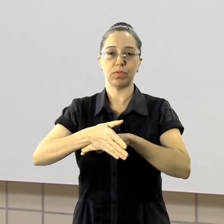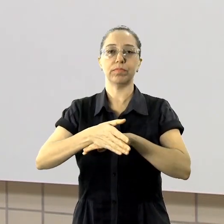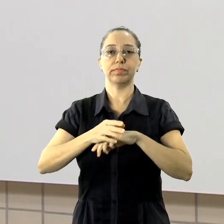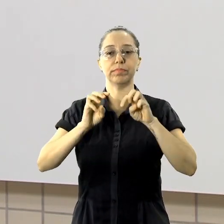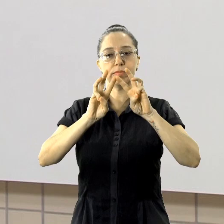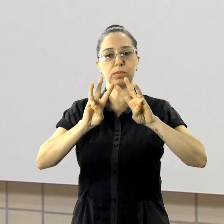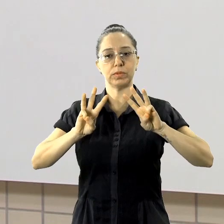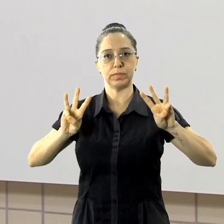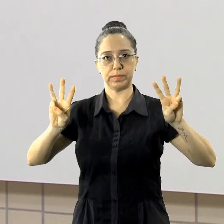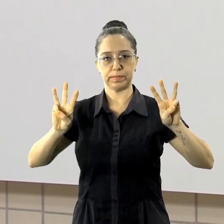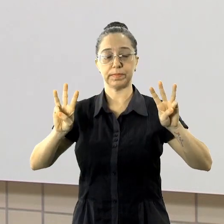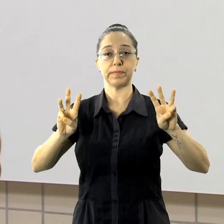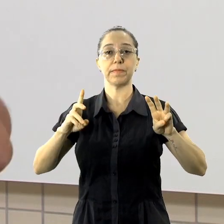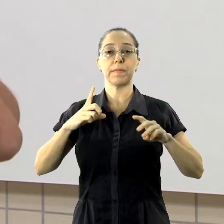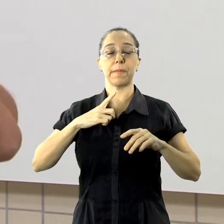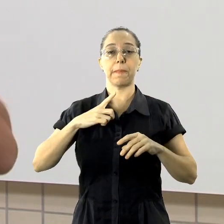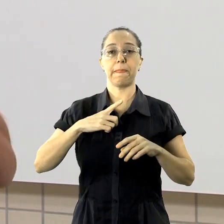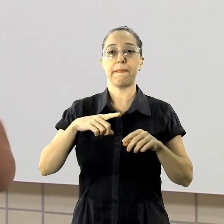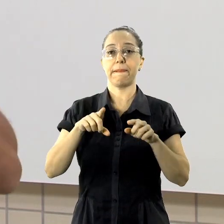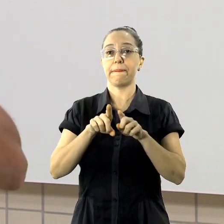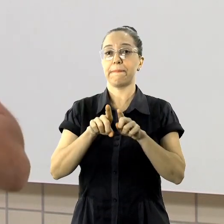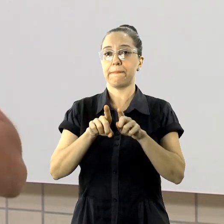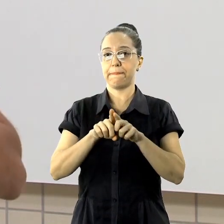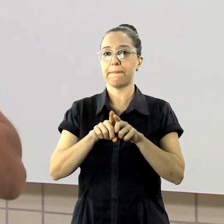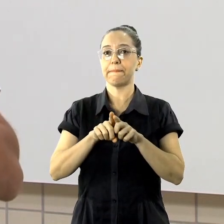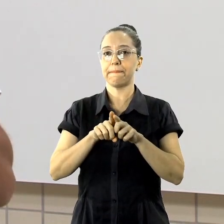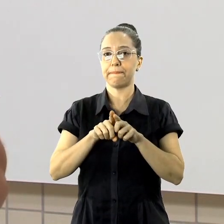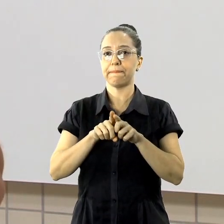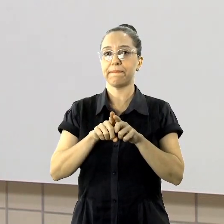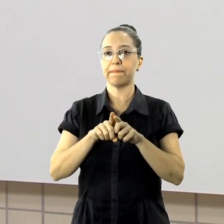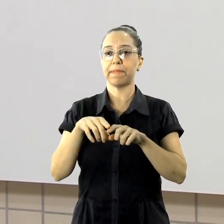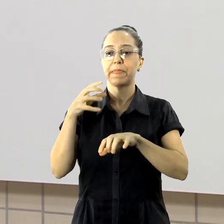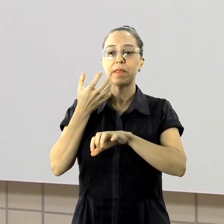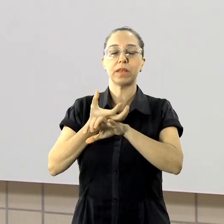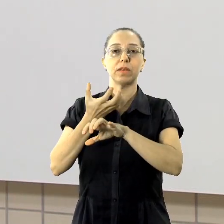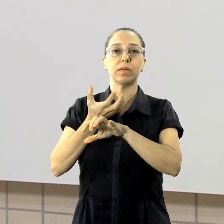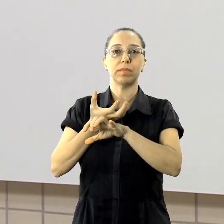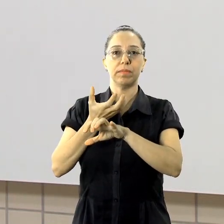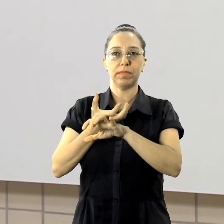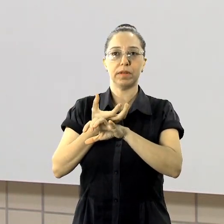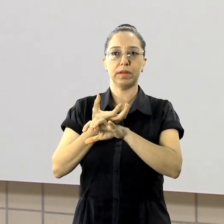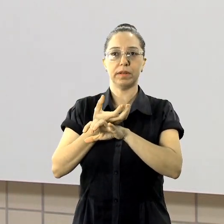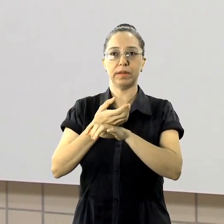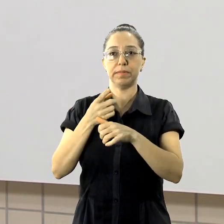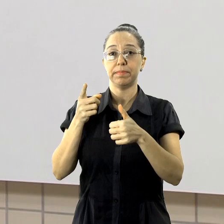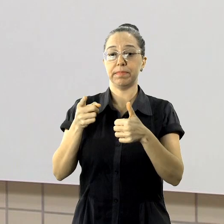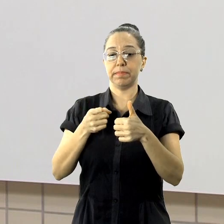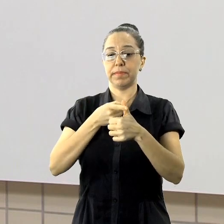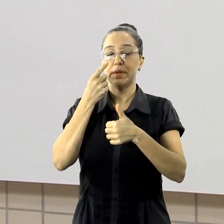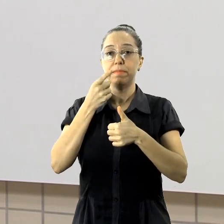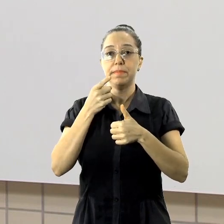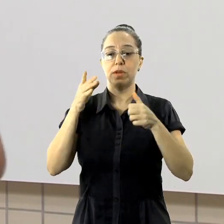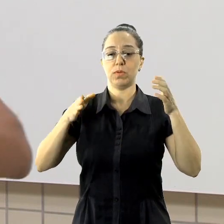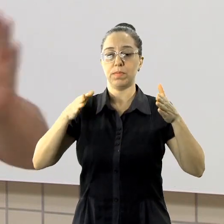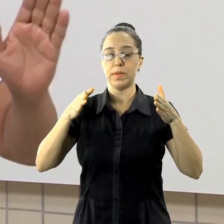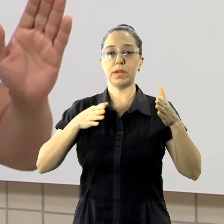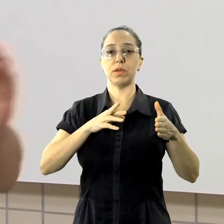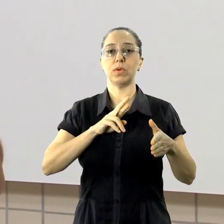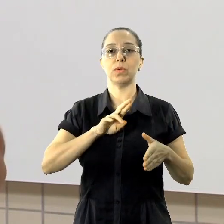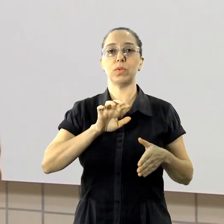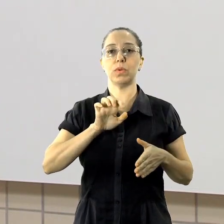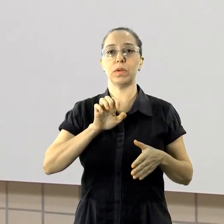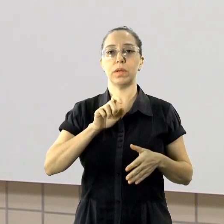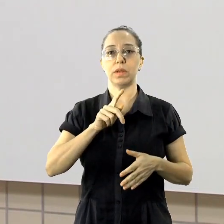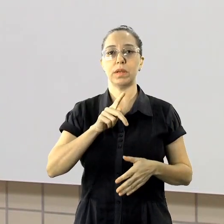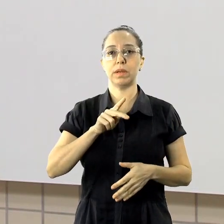educaçãopalmas.com.br, nós estávamos trabalhando no 9º ano com a disciplina Primeira República. Falamos bastante a respeito